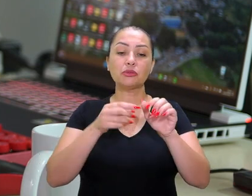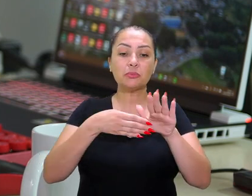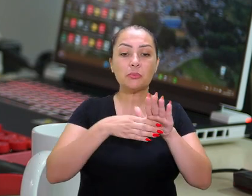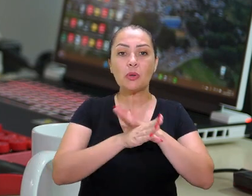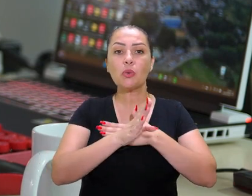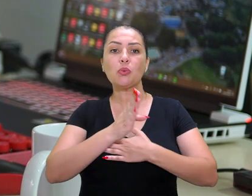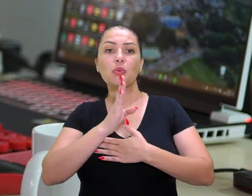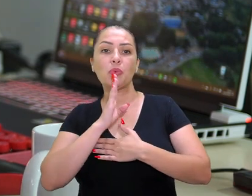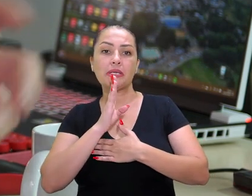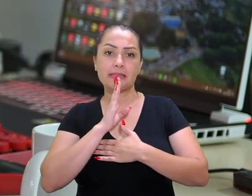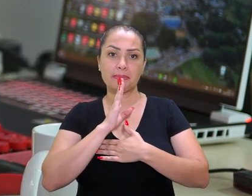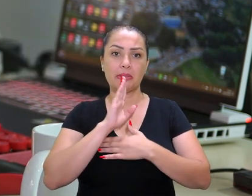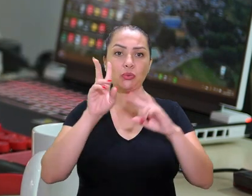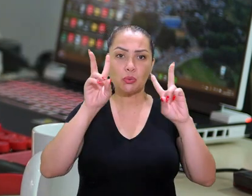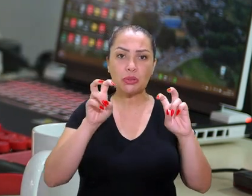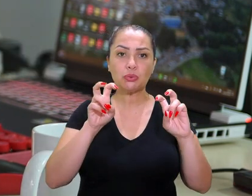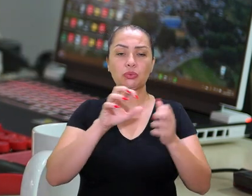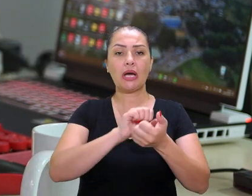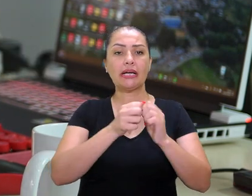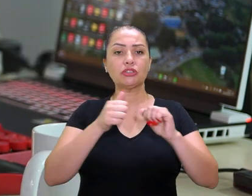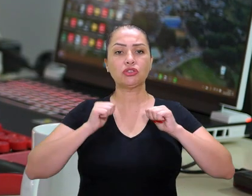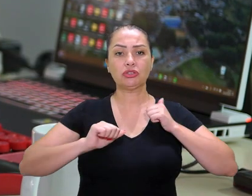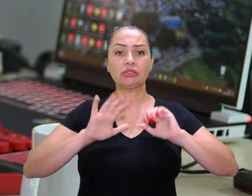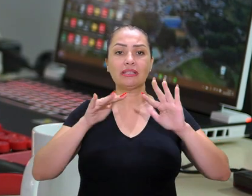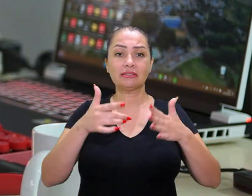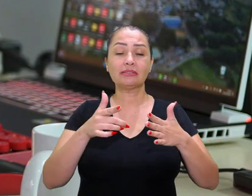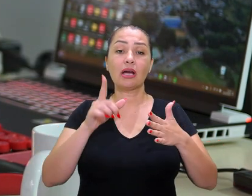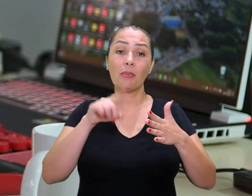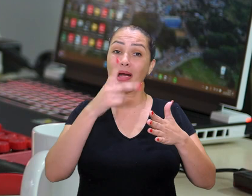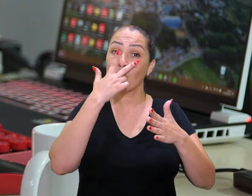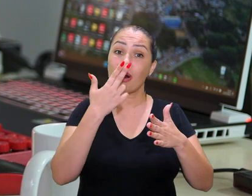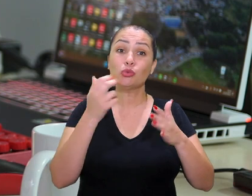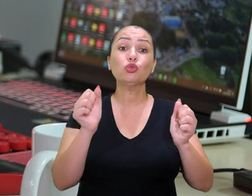processos artísticos, nós estamos fazendo uma relação estreita com a educação.